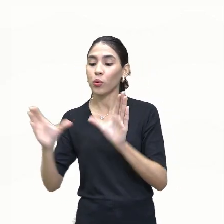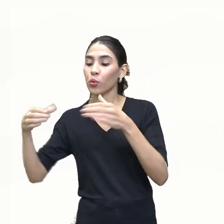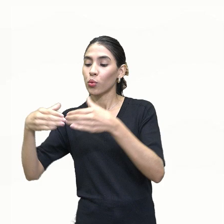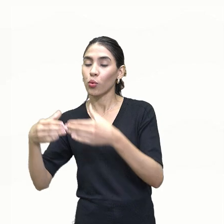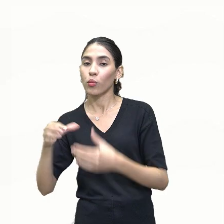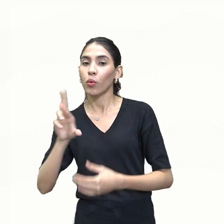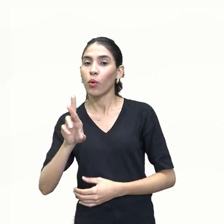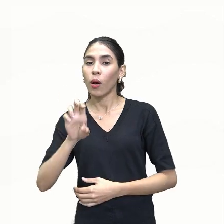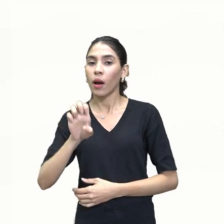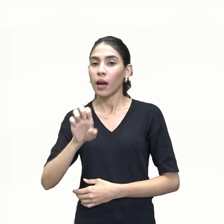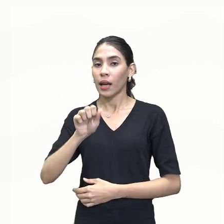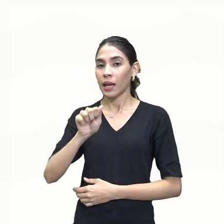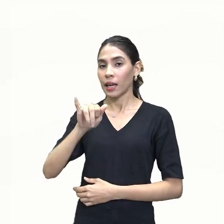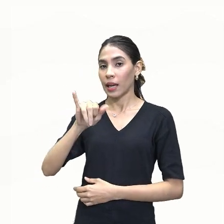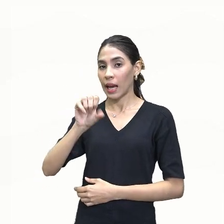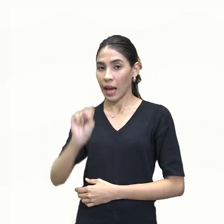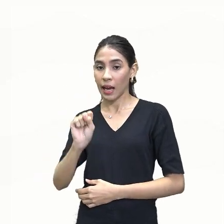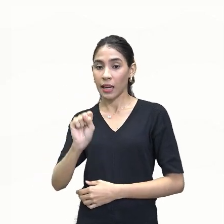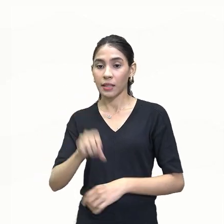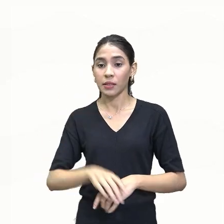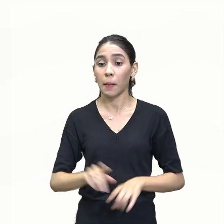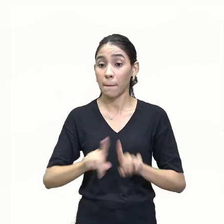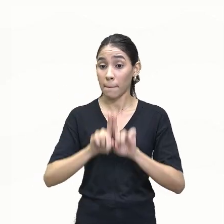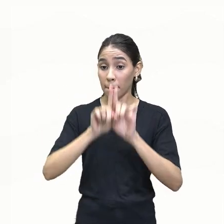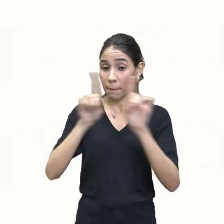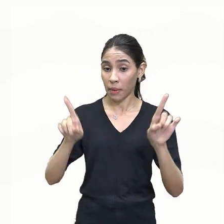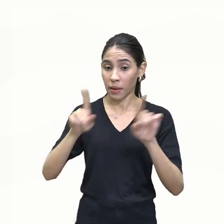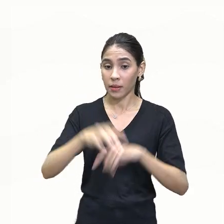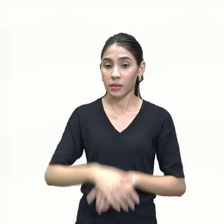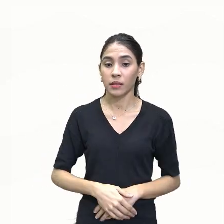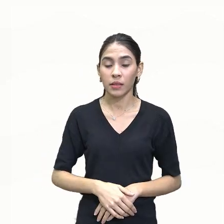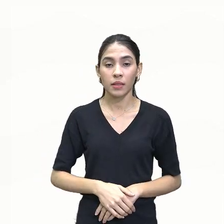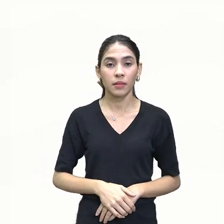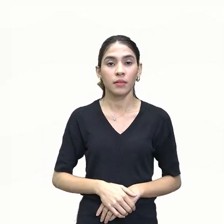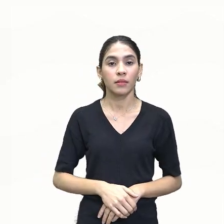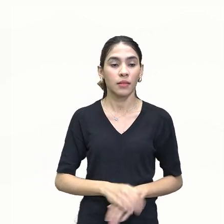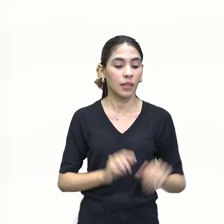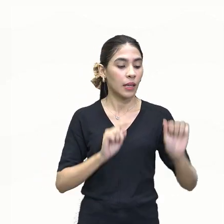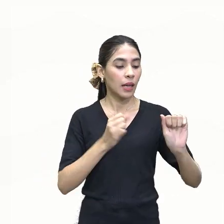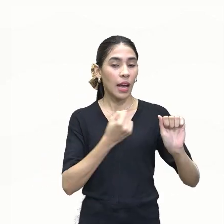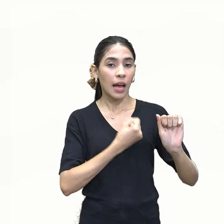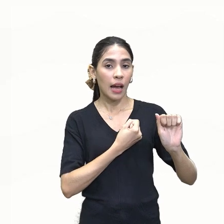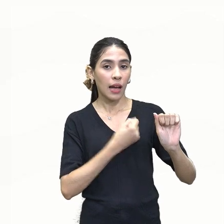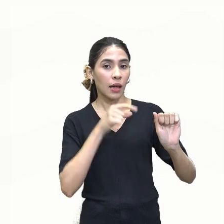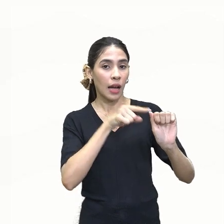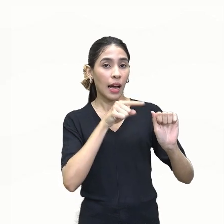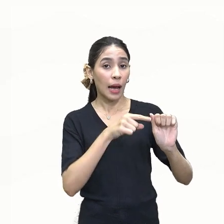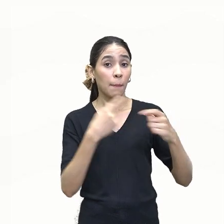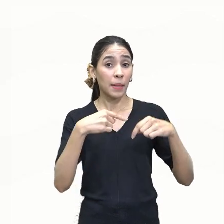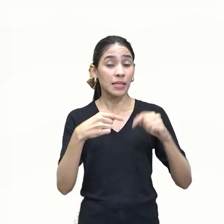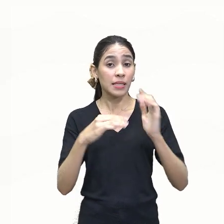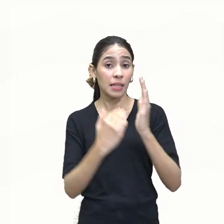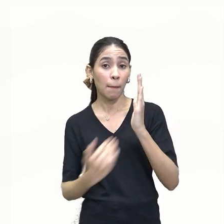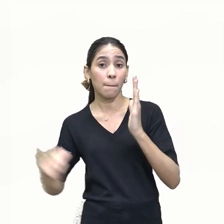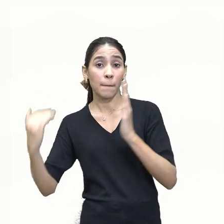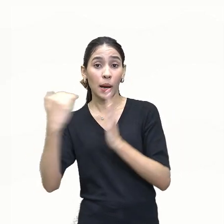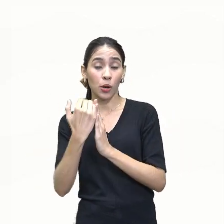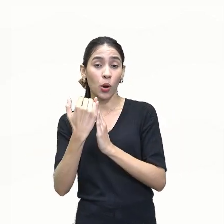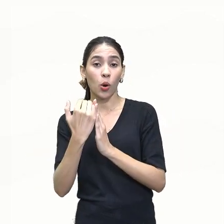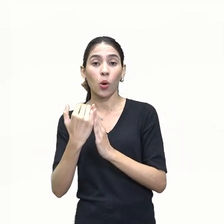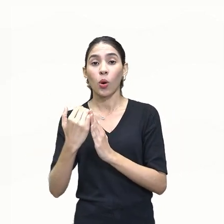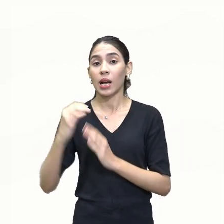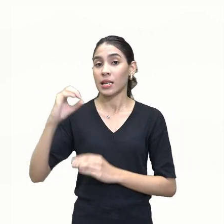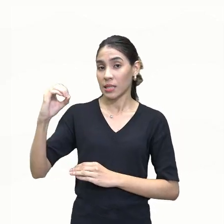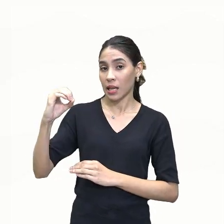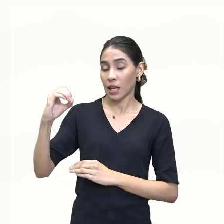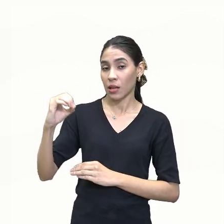ok? Olha aqui a restrição. O A tem que ser maior que 0 e o B também tem que ser maior que